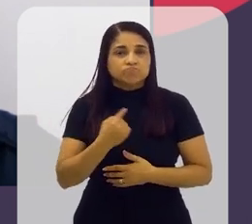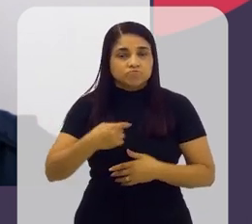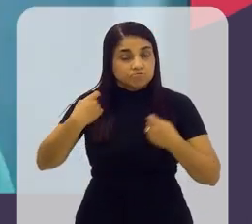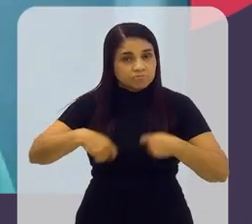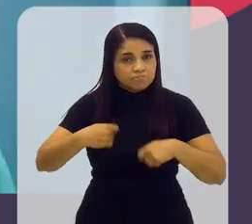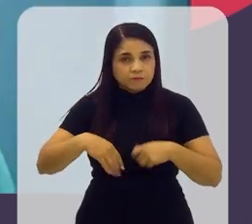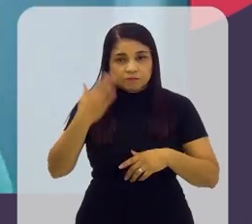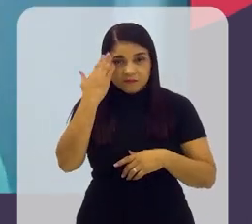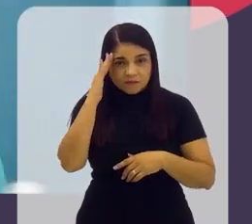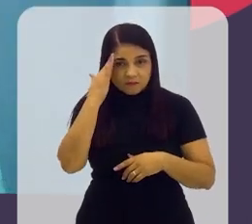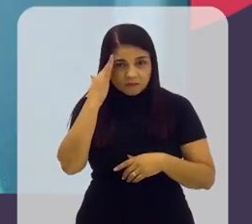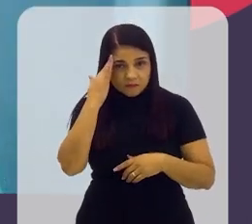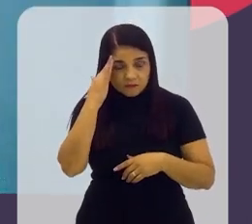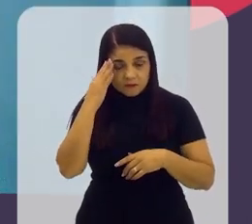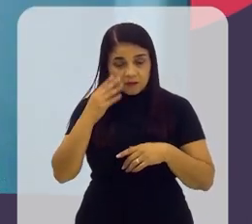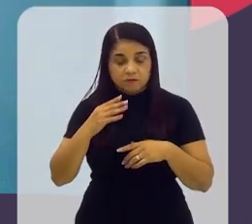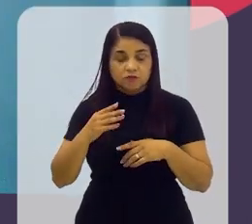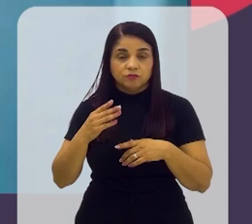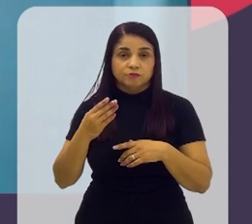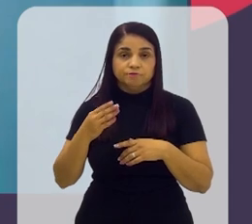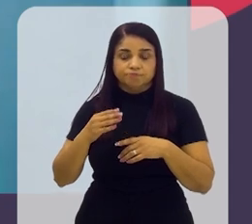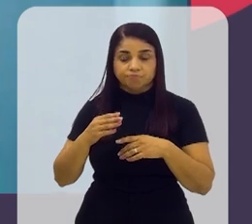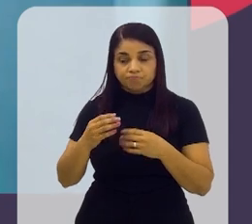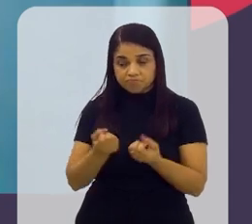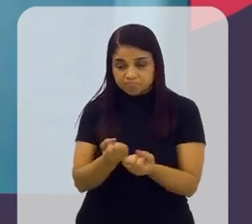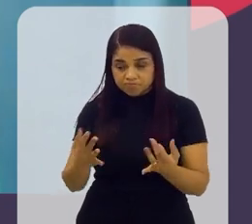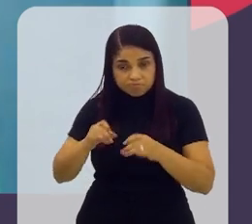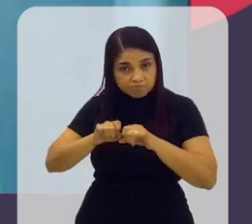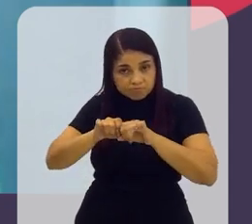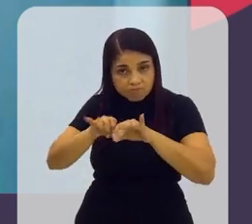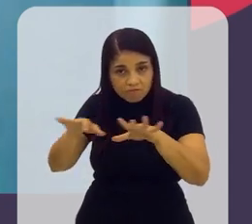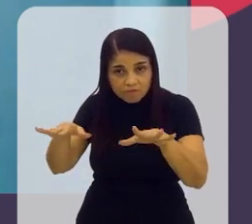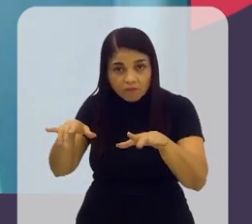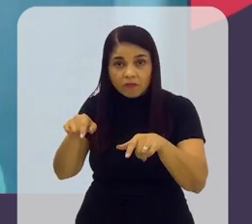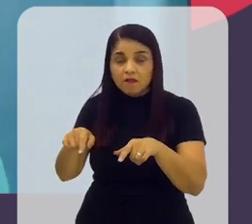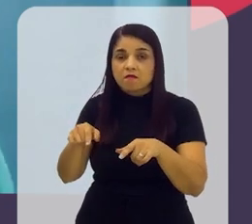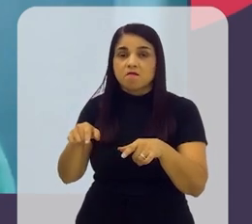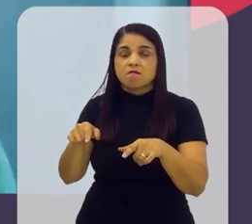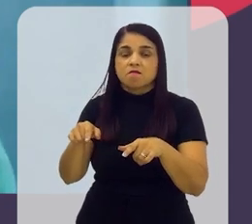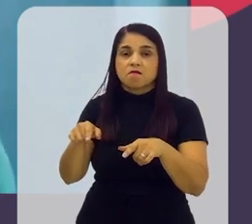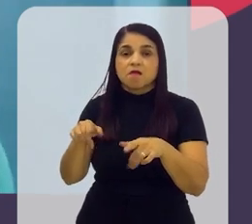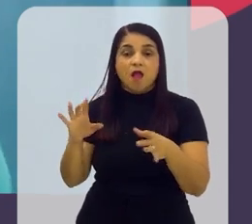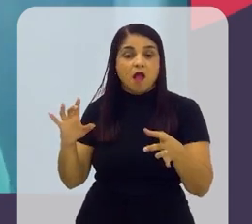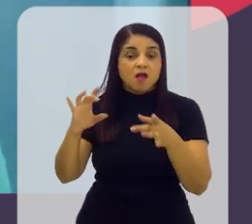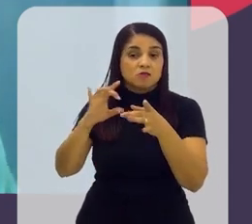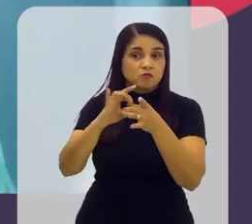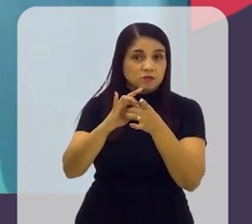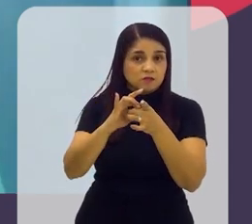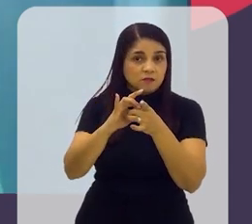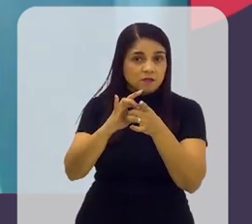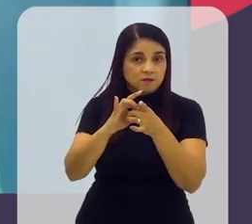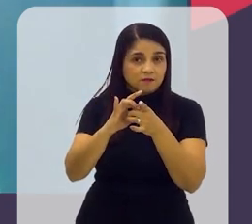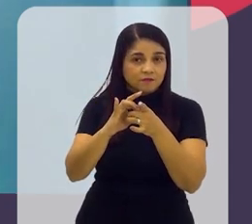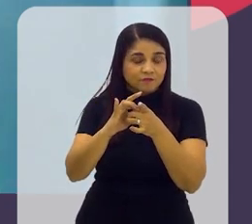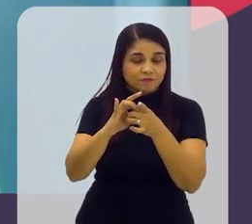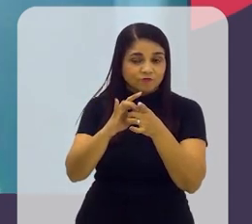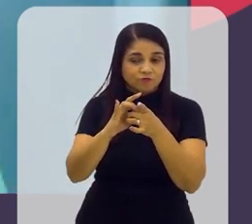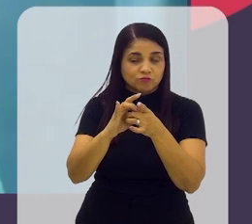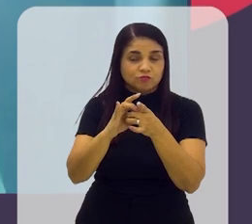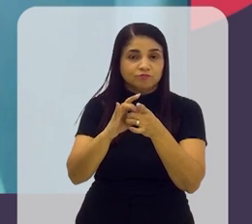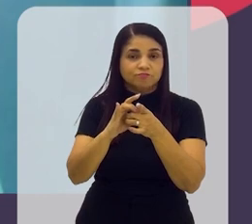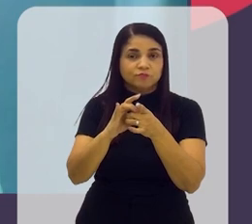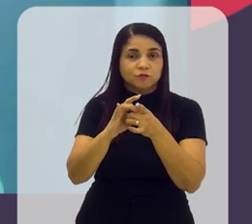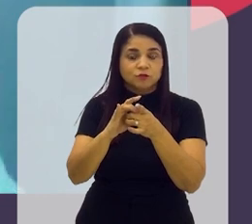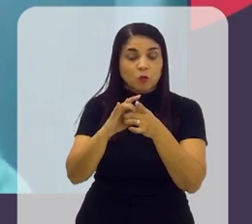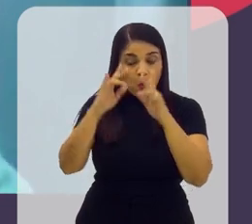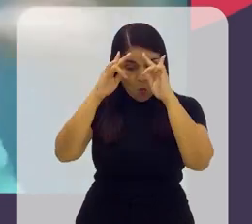entender que esse fenômeno da invasão biológica, ele é um fenômeno que ele está muito associado com a expansão da espécie